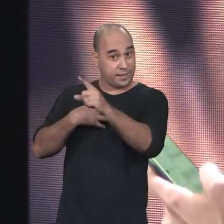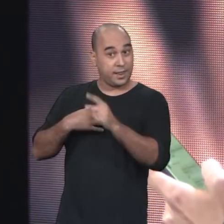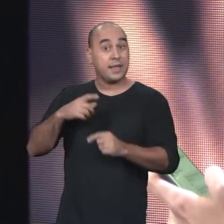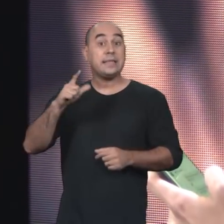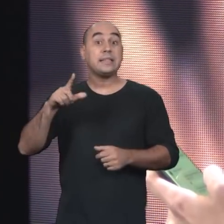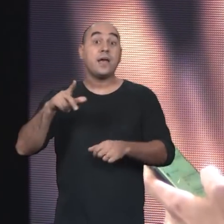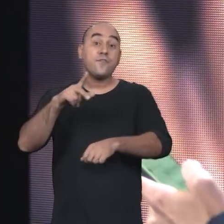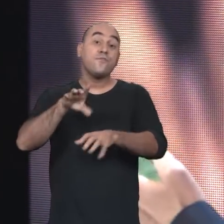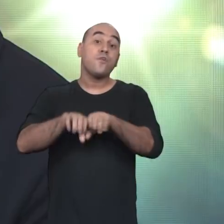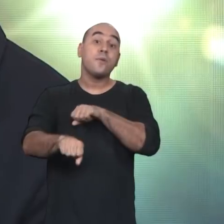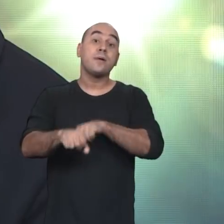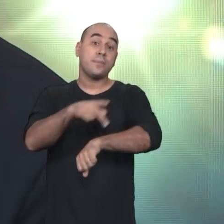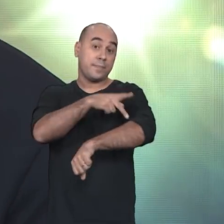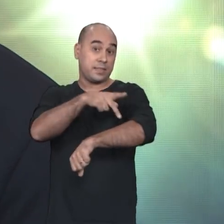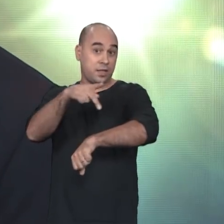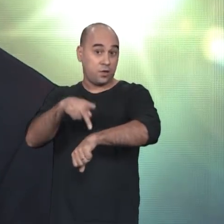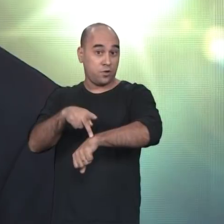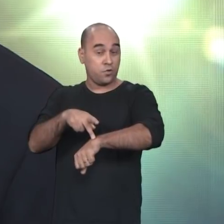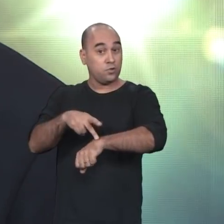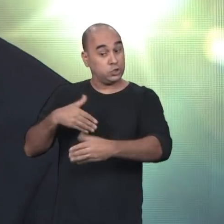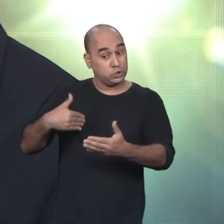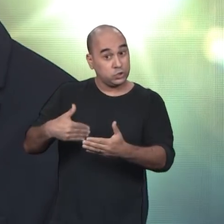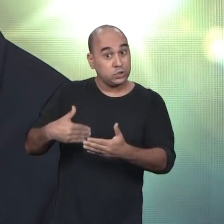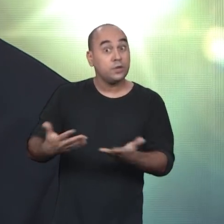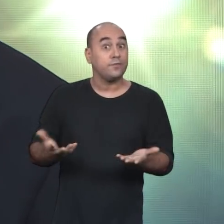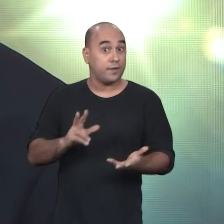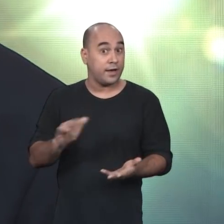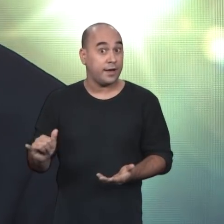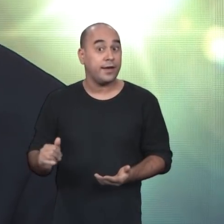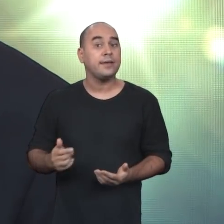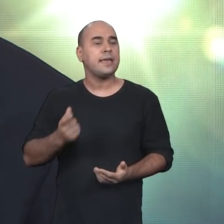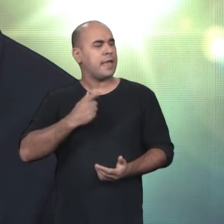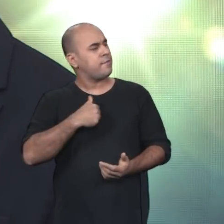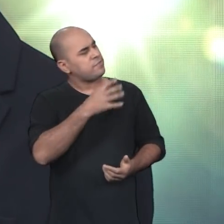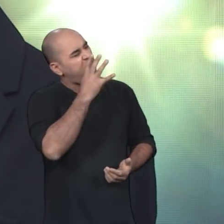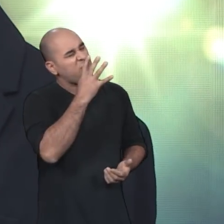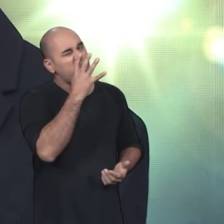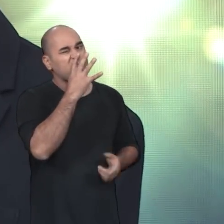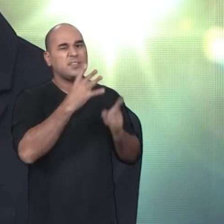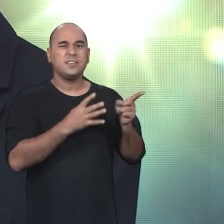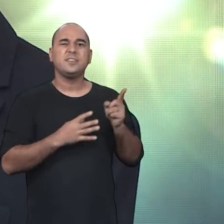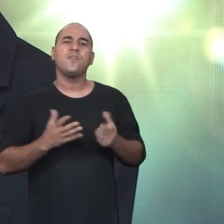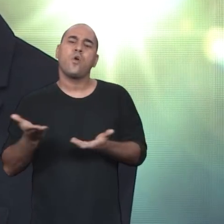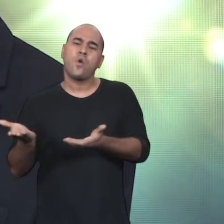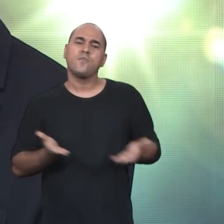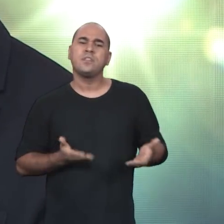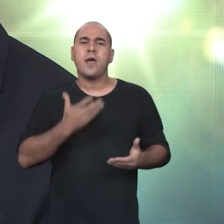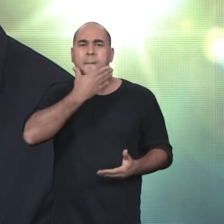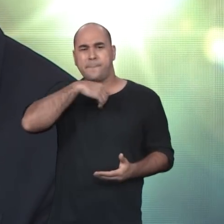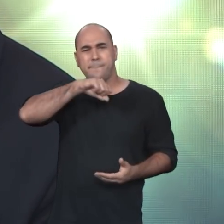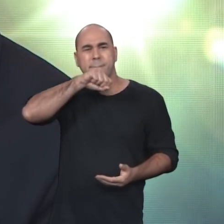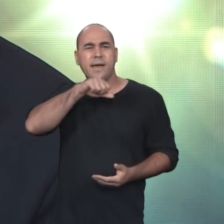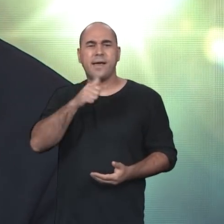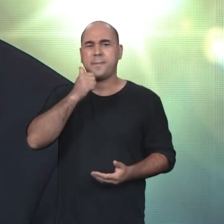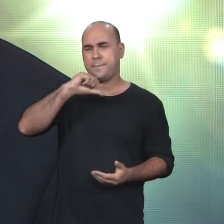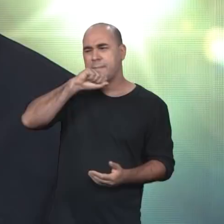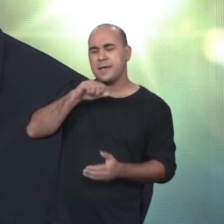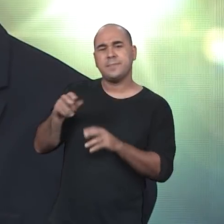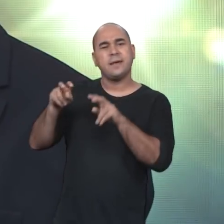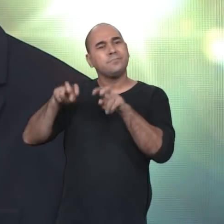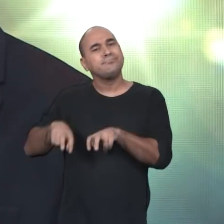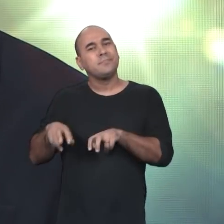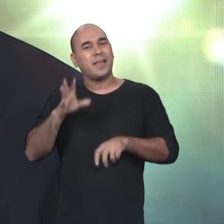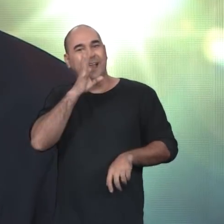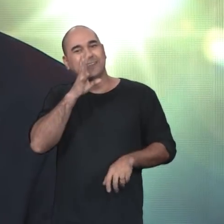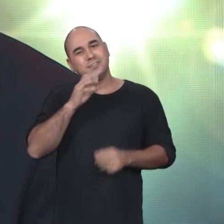é escritor, ele disse, e ele não está vendo sozinho. Ele falou assim, olha, eu vou assistir Rodrigo Silva e vou chamar meus pais, o Josivan e a Josete.